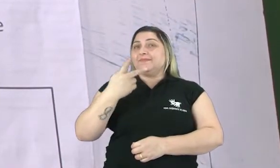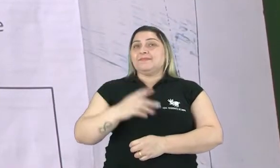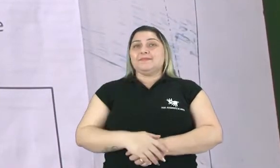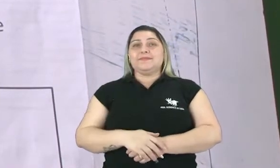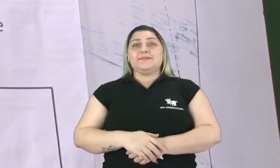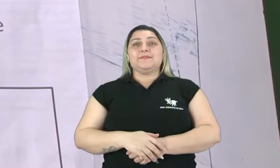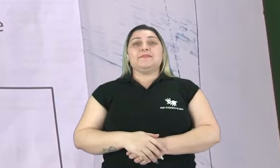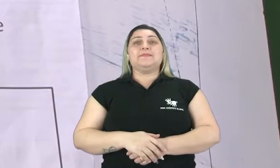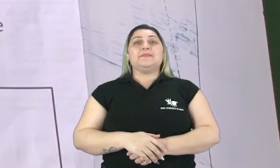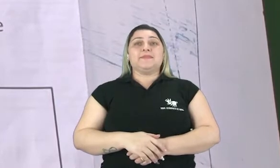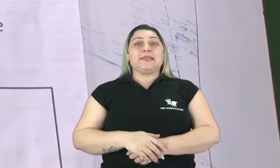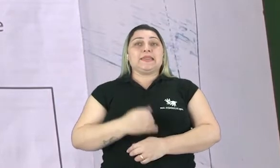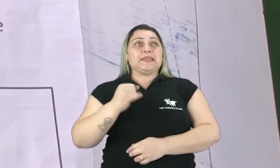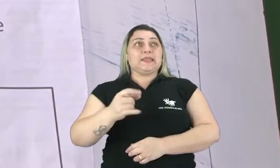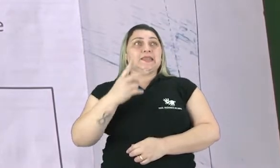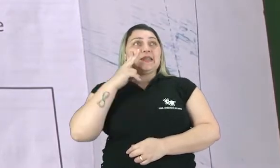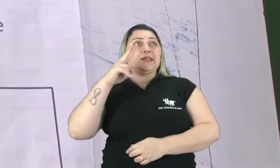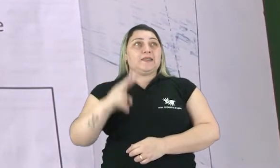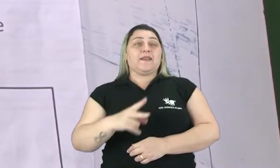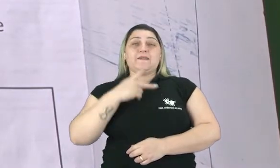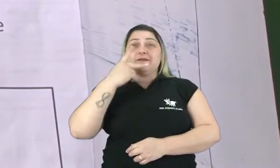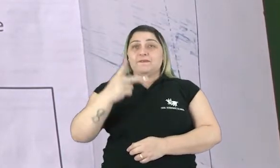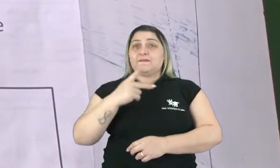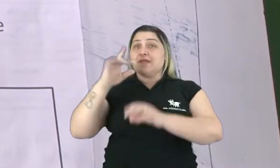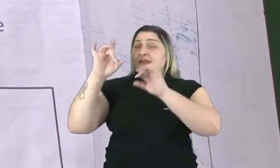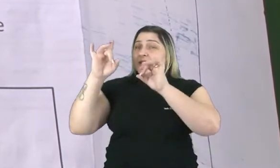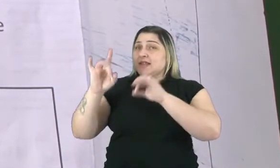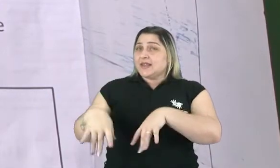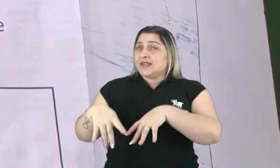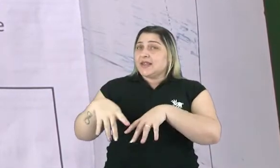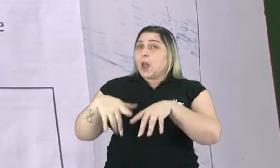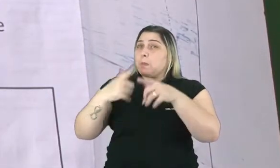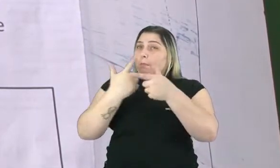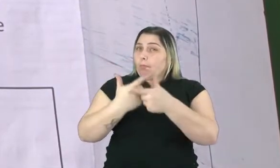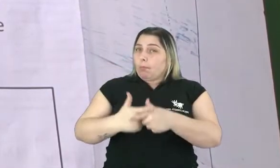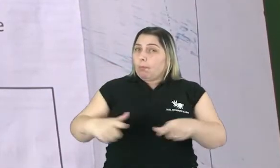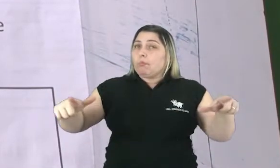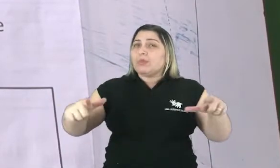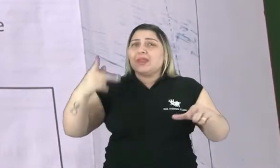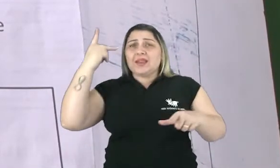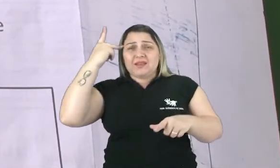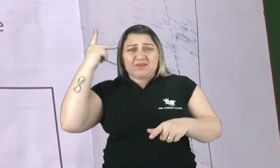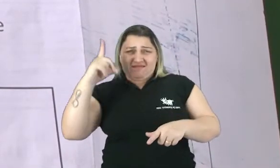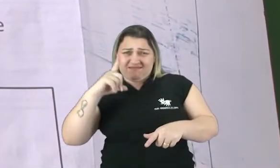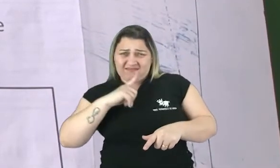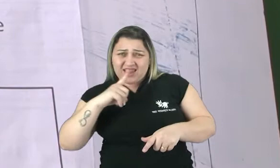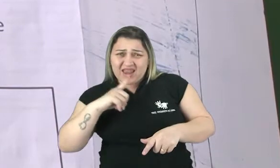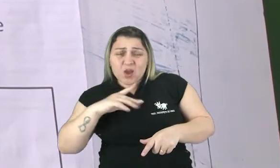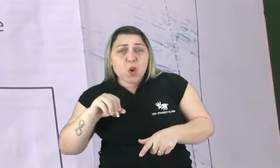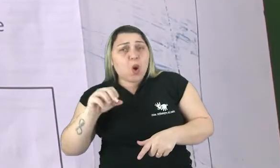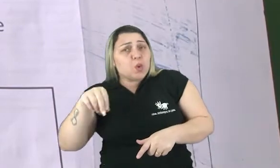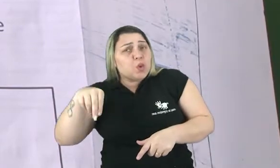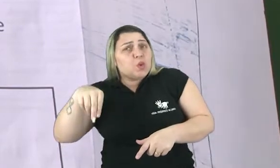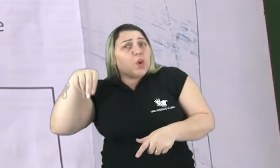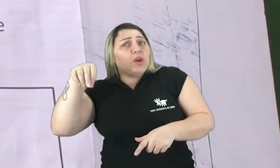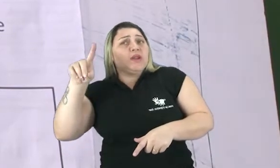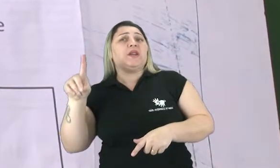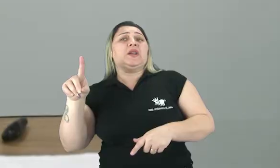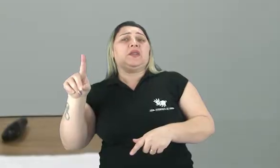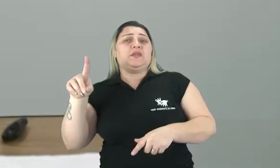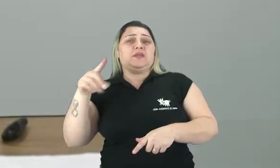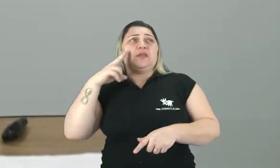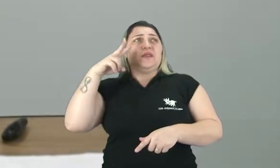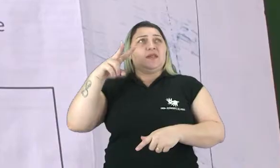É interessante, ó, se vocês observarem, que ele fala que vai deixar a seca de São Paulo. São Paulo tem seca ou é no Nordeste? Se você ver